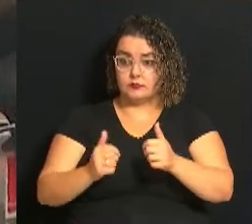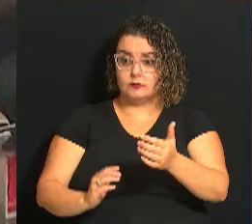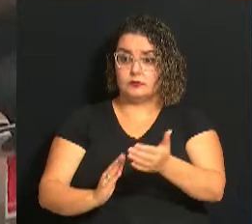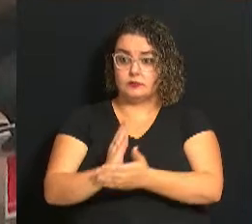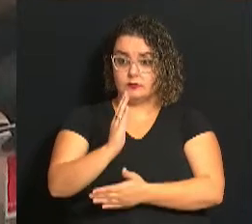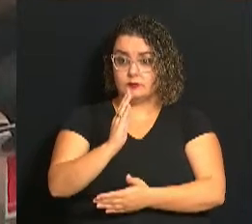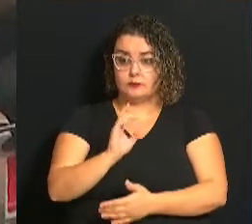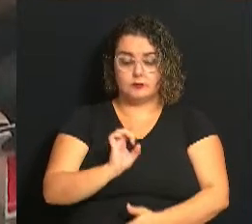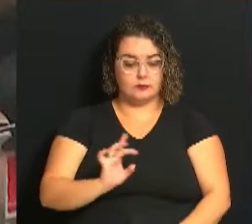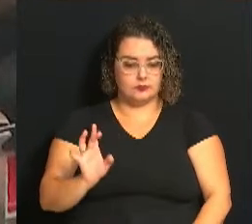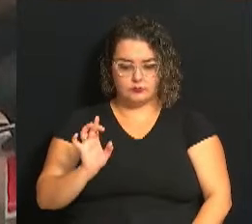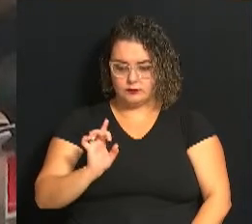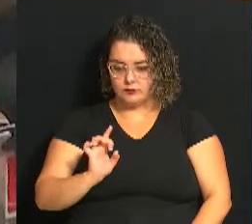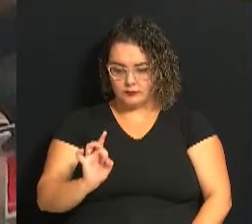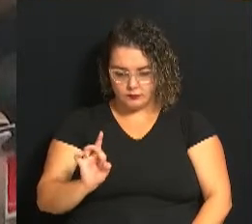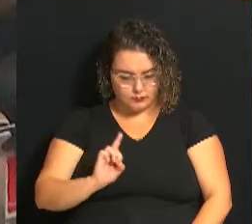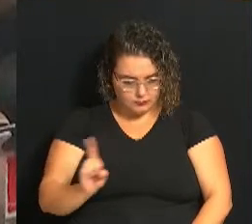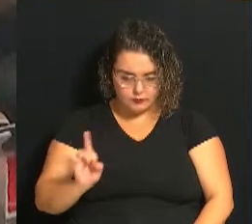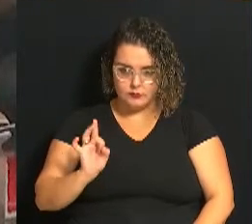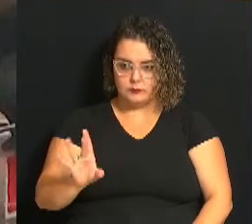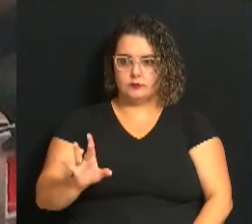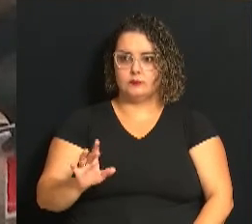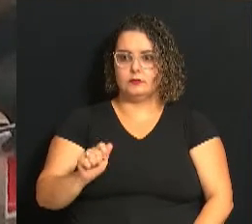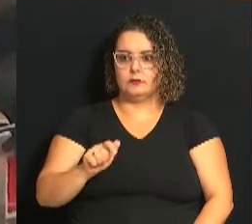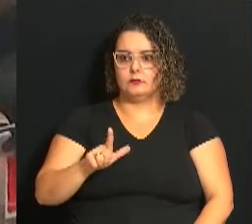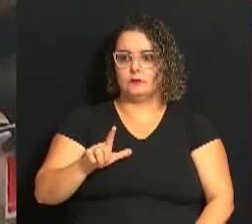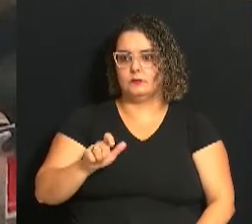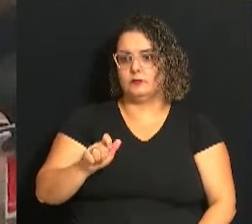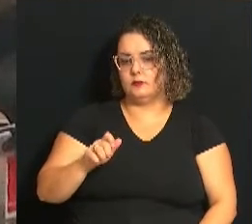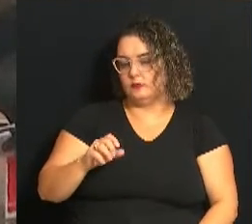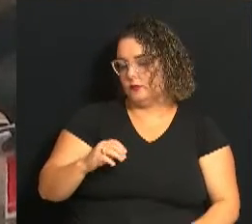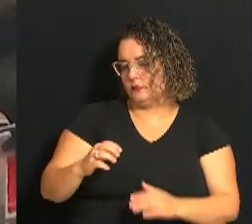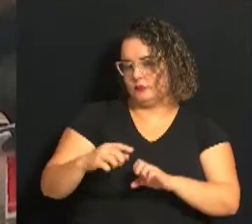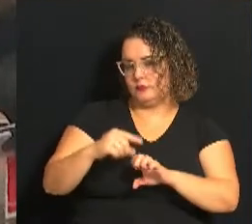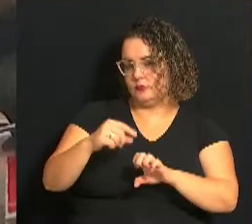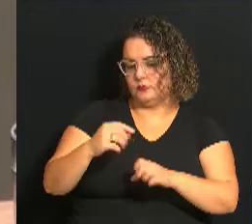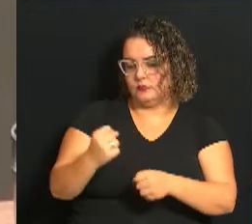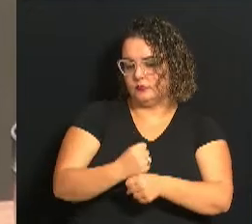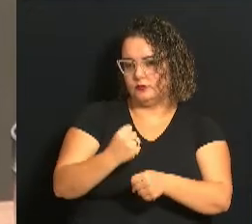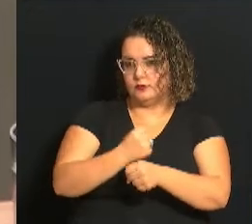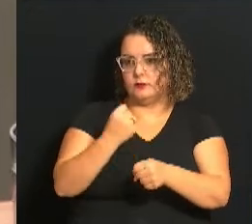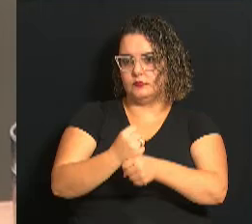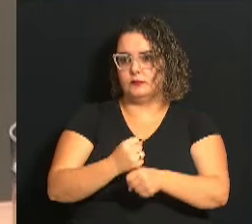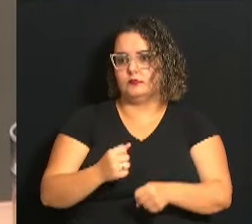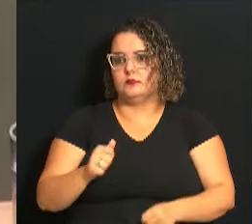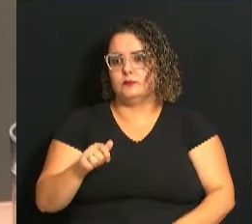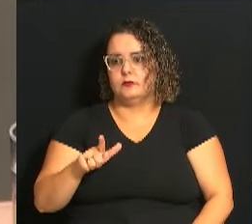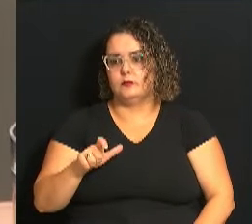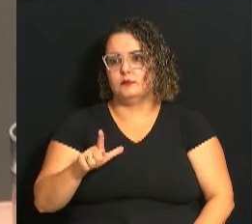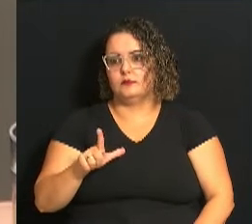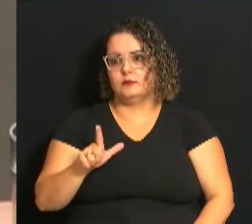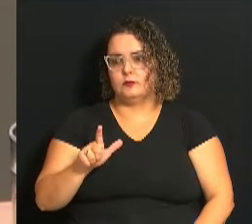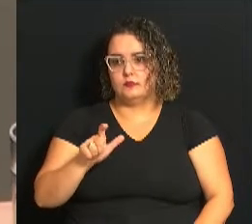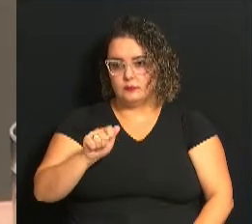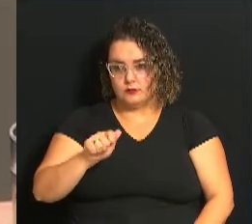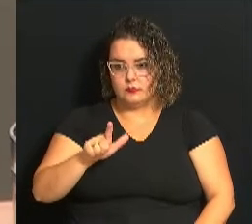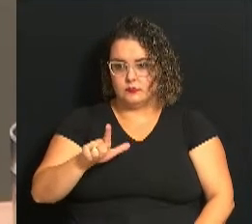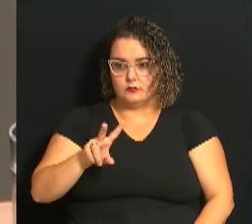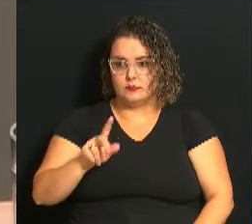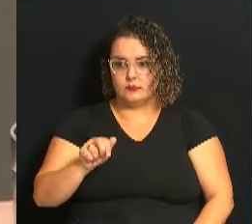de empreendimentos, alvarás, né? E ao assumir mais um encargo, eu acho que essa reestruturação da secretaria se faz